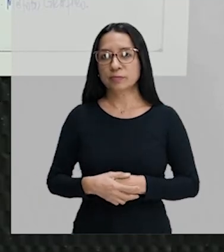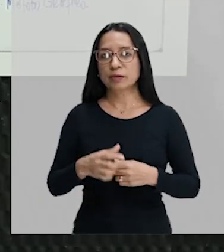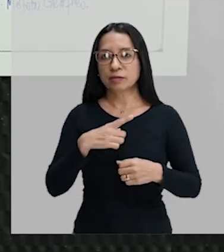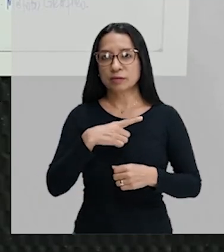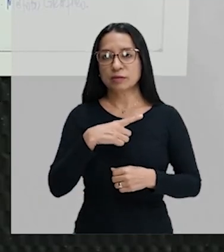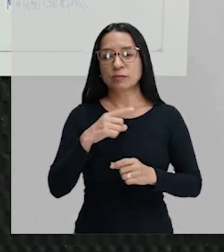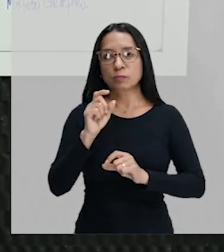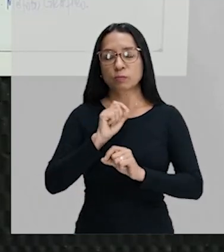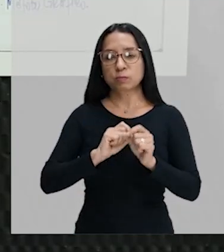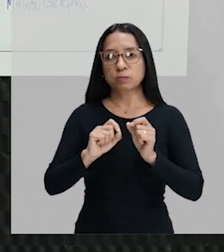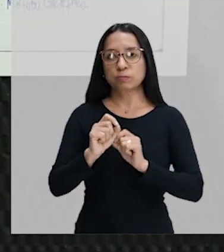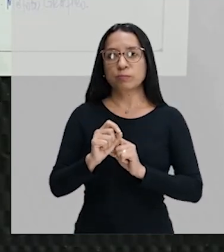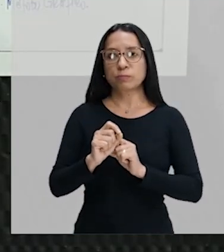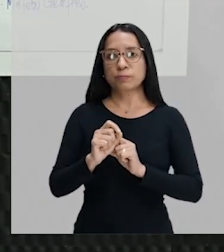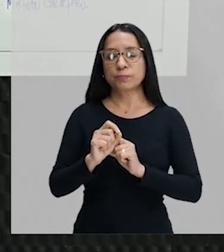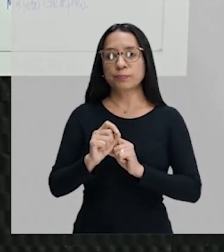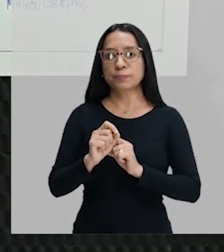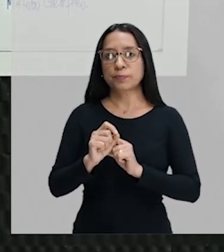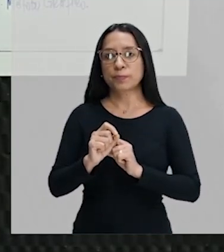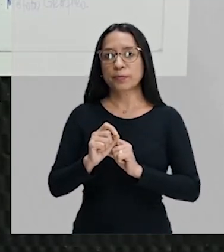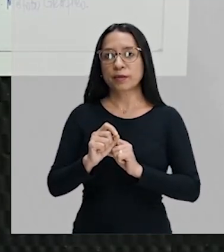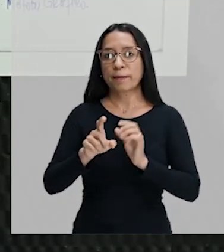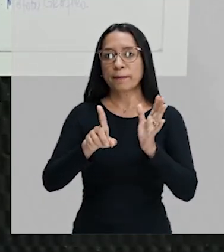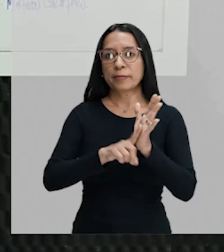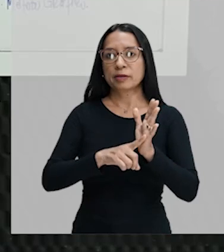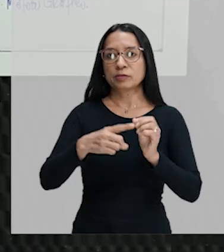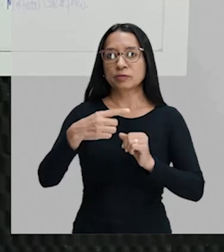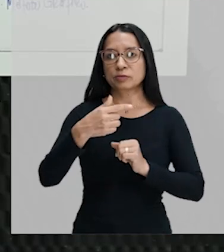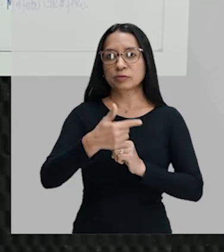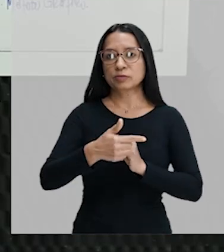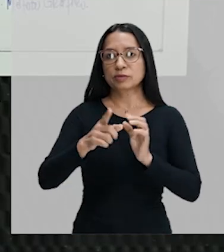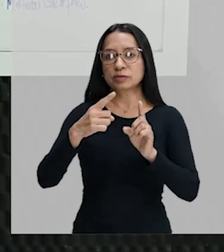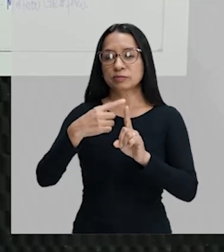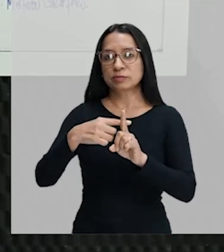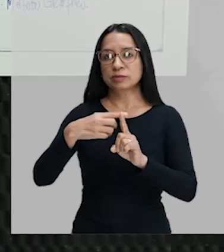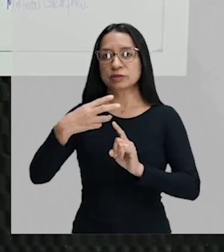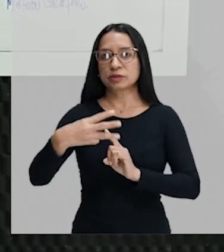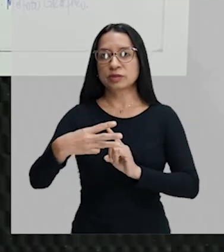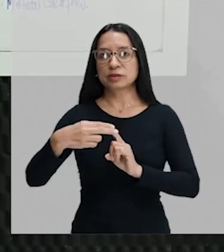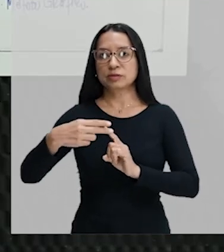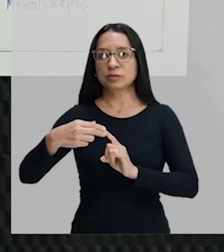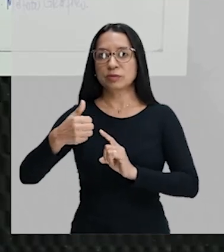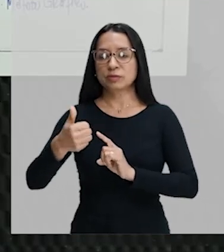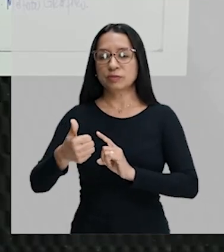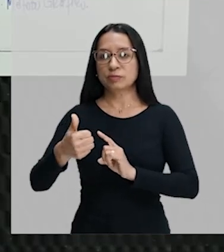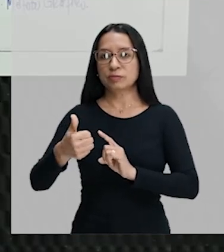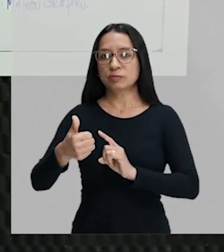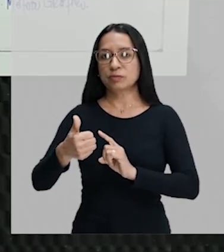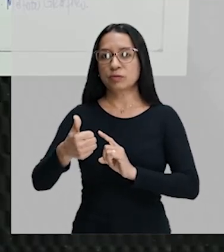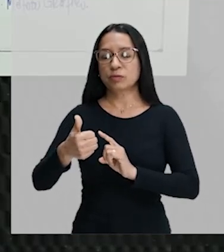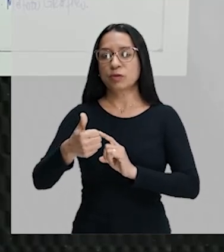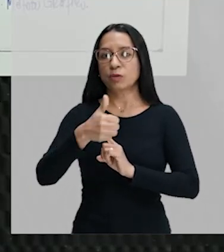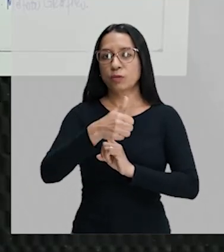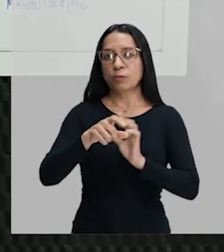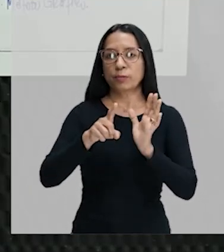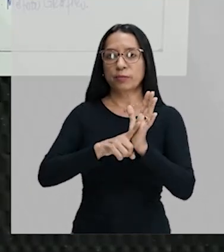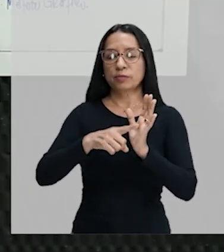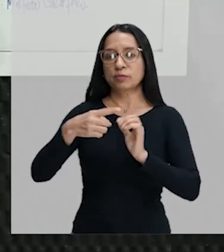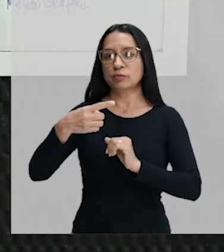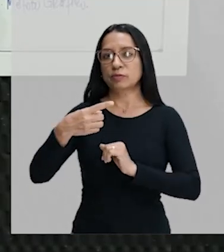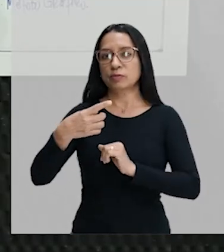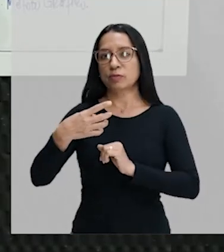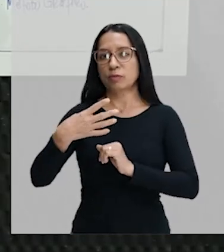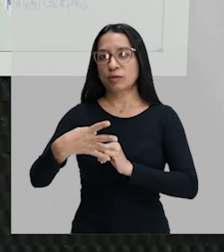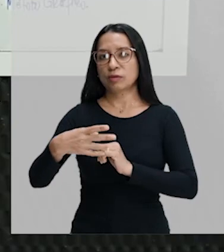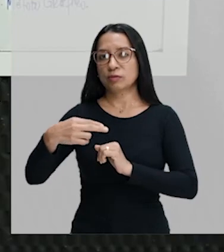aí nós temos o quê? Menos 2 mais 3 dá 1. Fica 1 menos 4 igual a 5. Olha